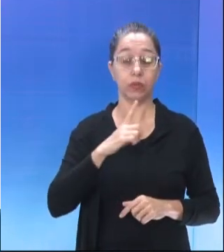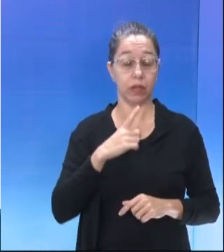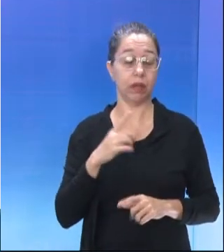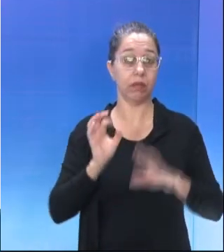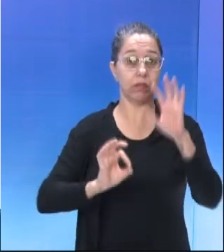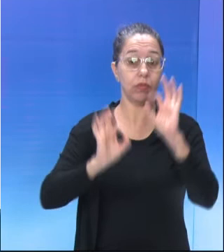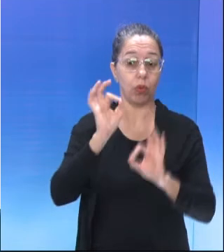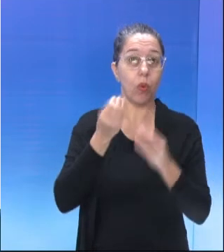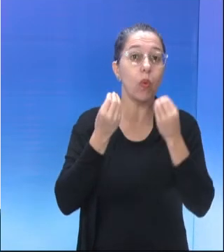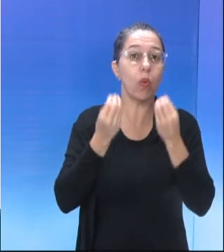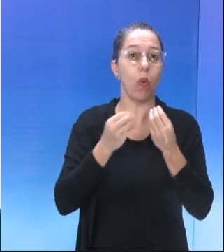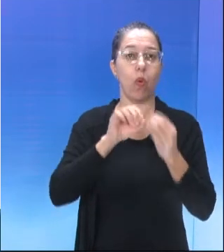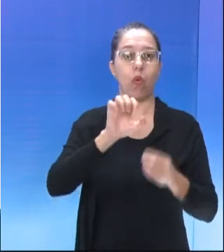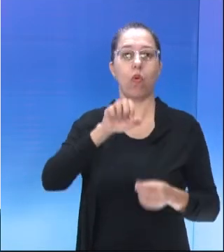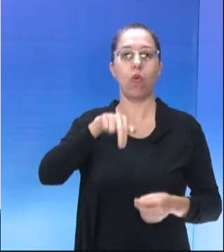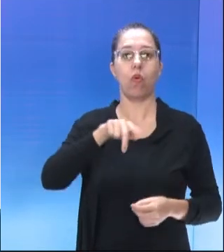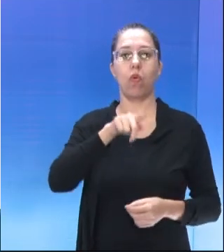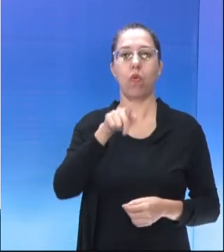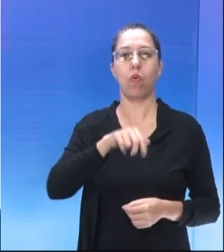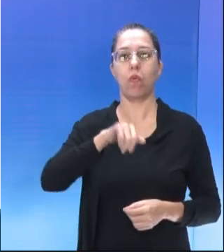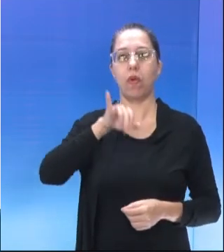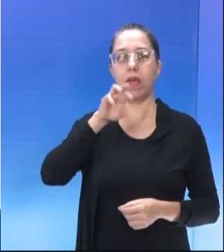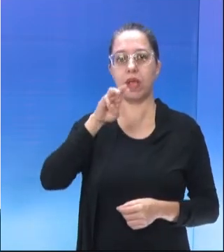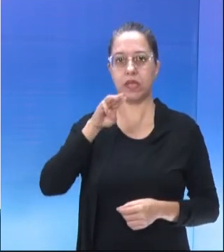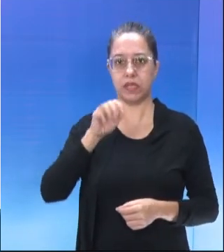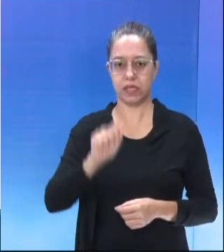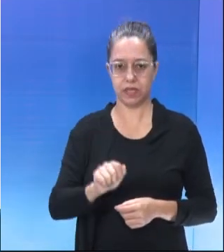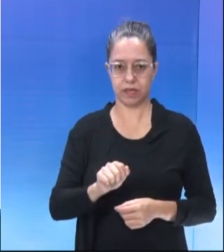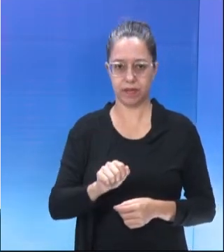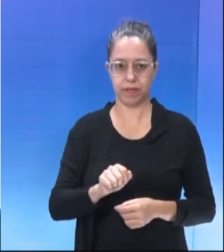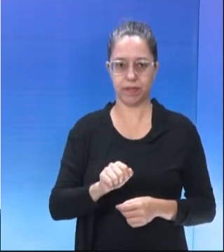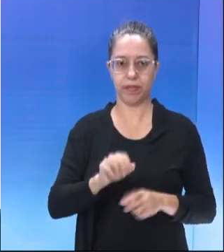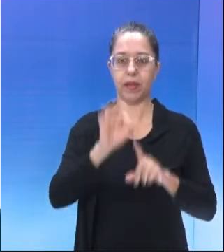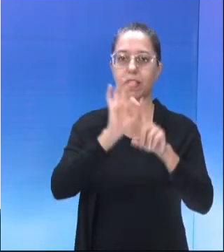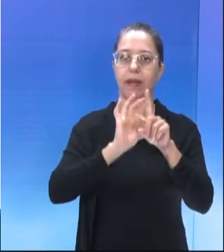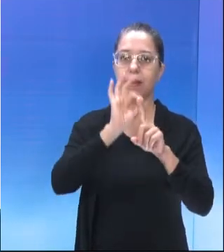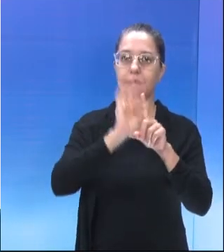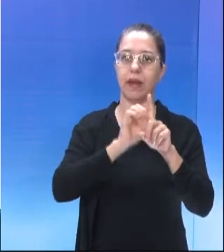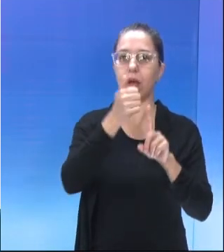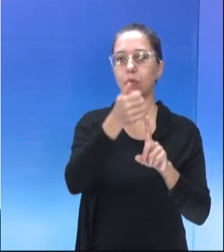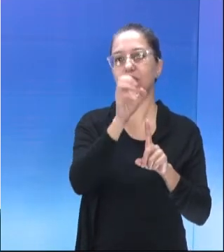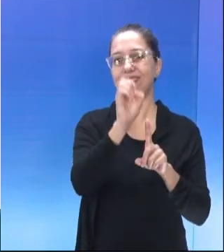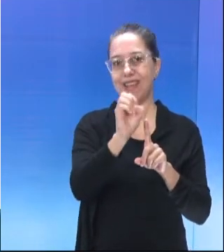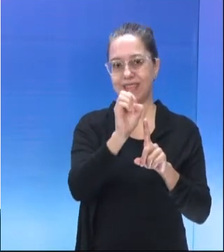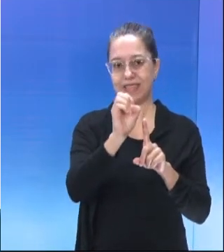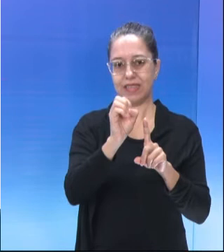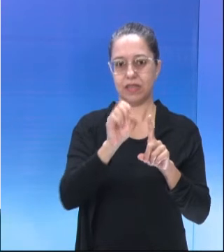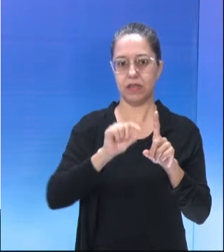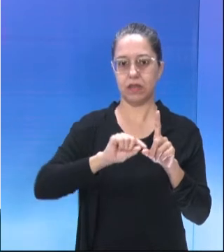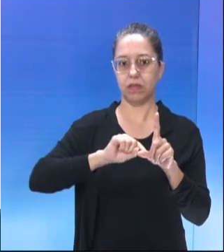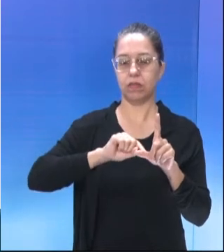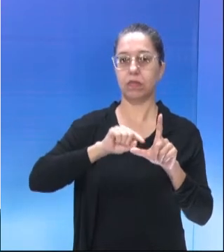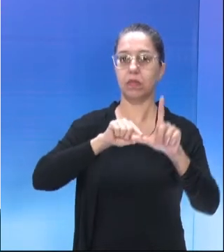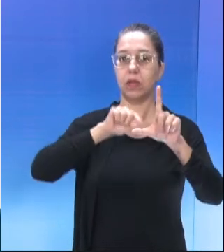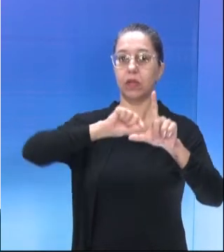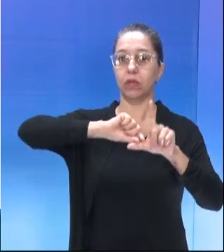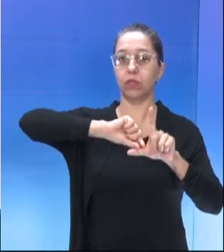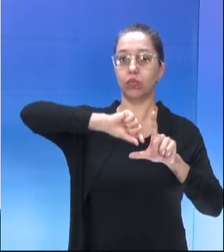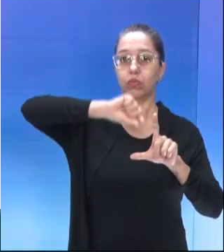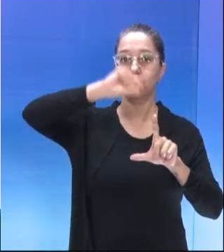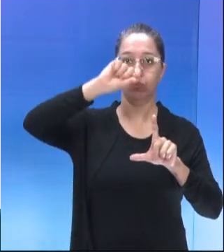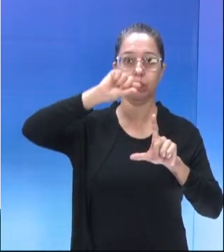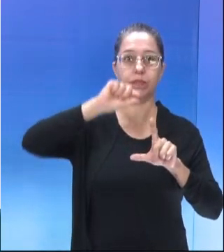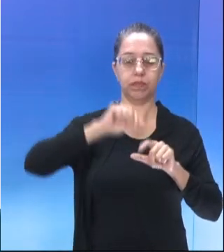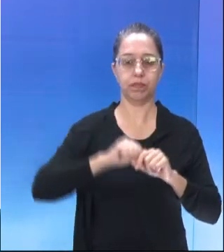da enzima no processo, tá? Então, por exemplo, a 10 graus Celsius, olha o tanto que ela realizou a